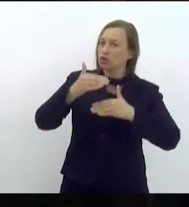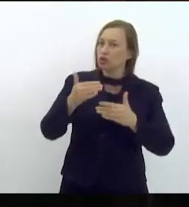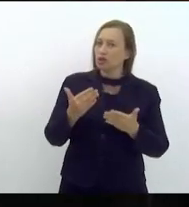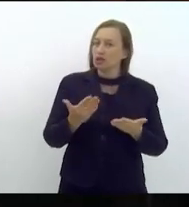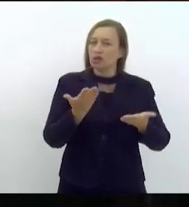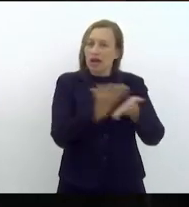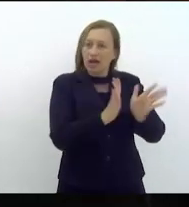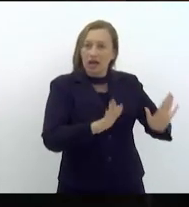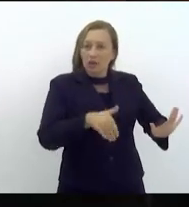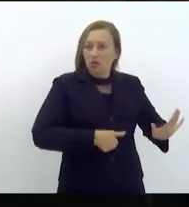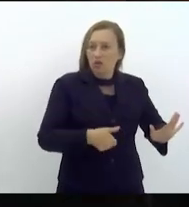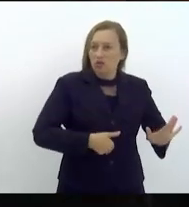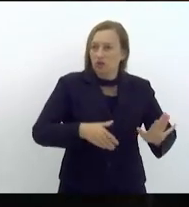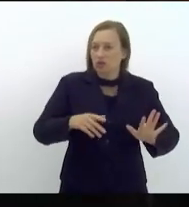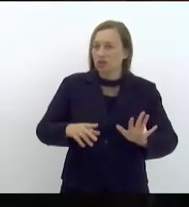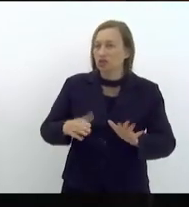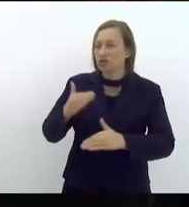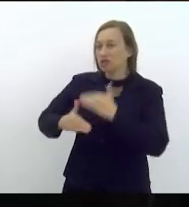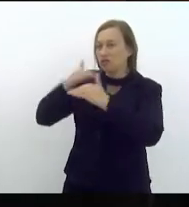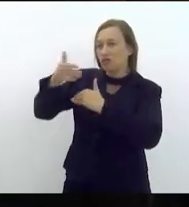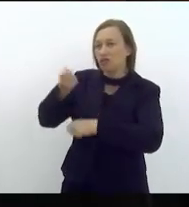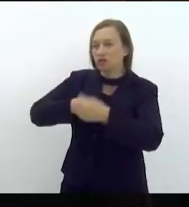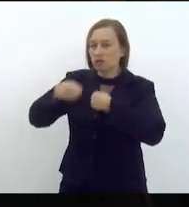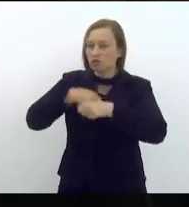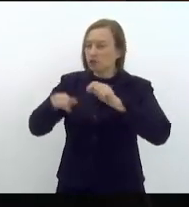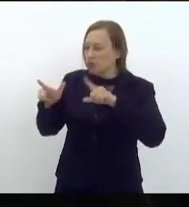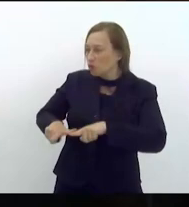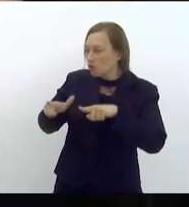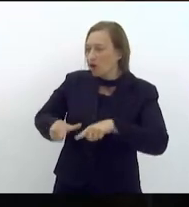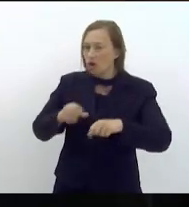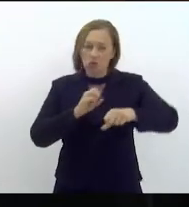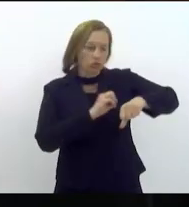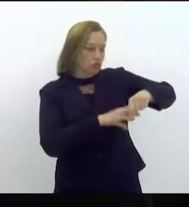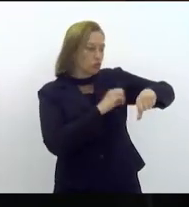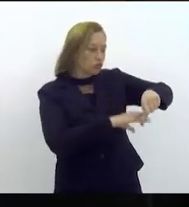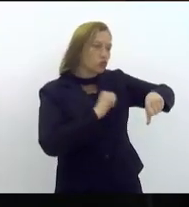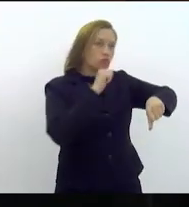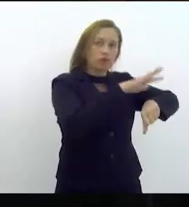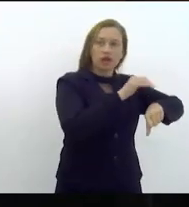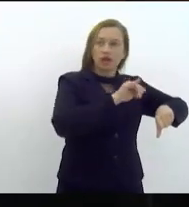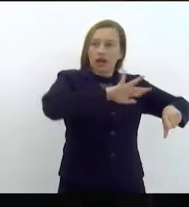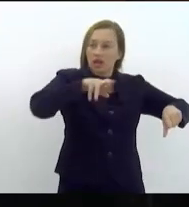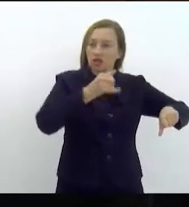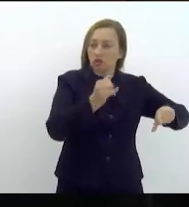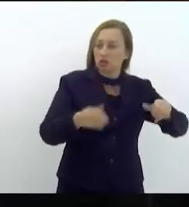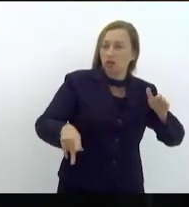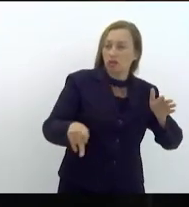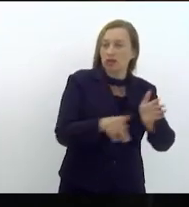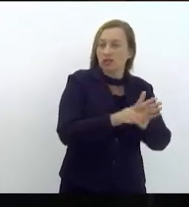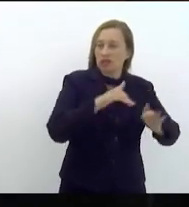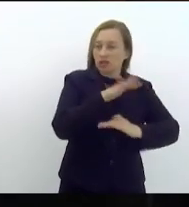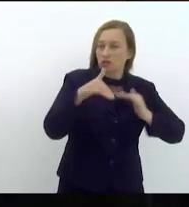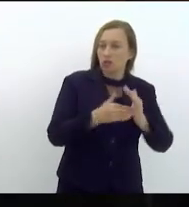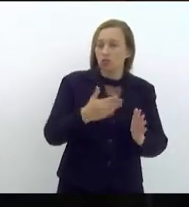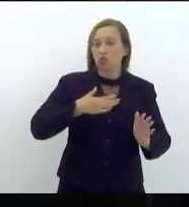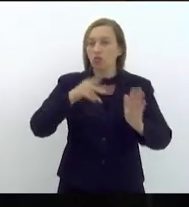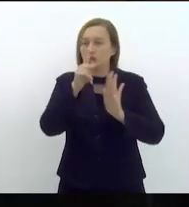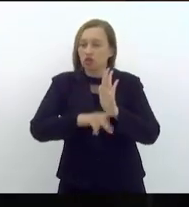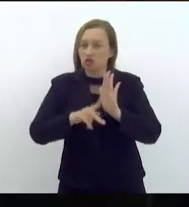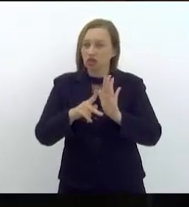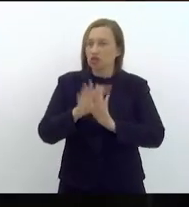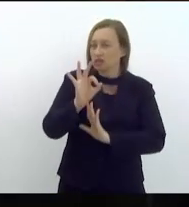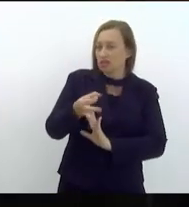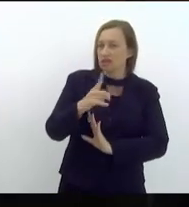a fome e fortalece a economia local então supera RJ tem que ser para todo mundo e o meu projeto de lei garante isso